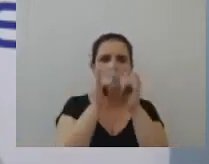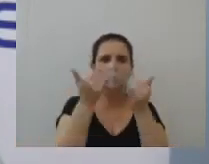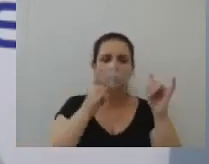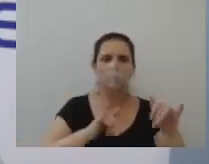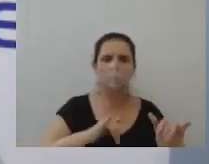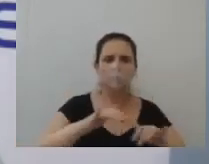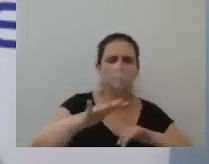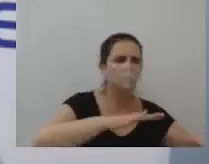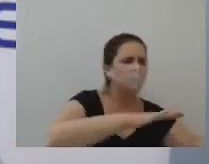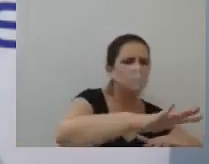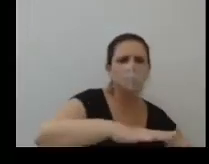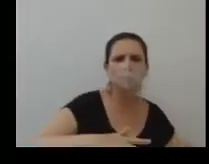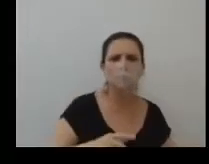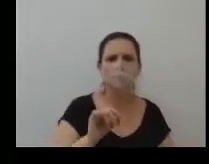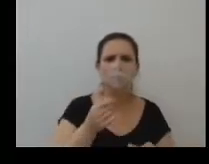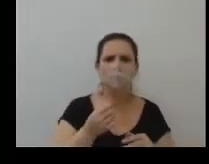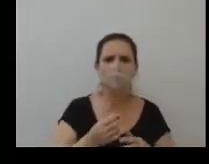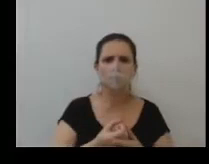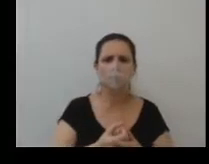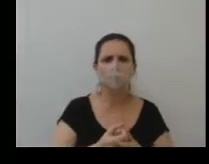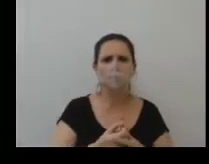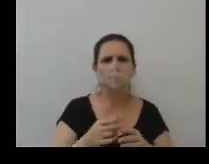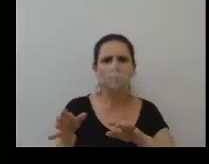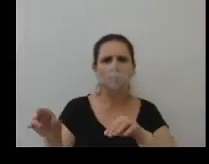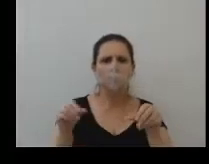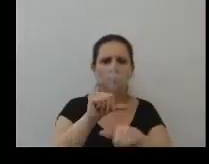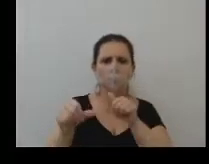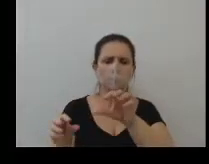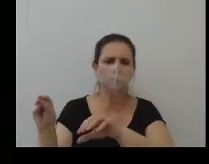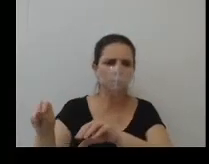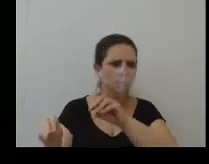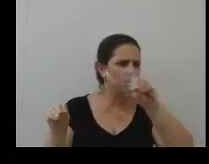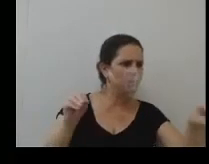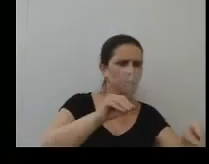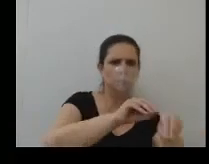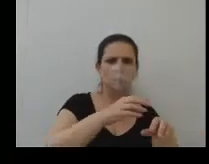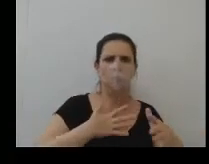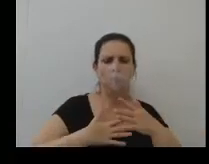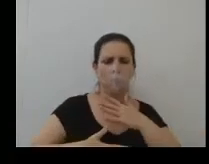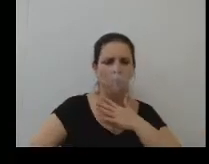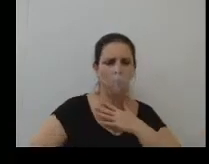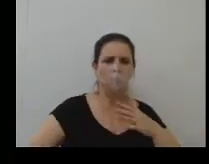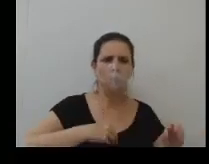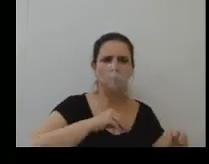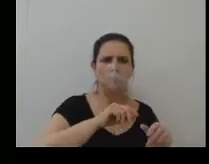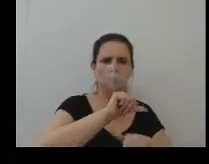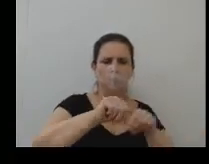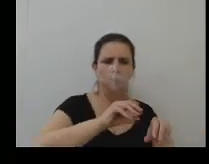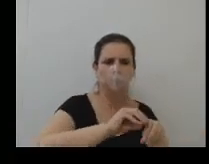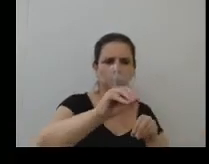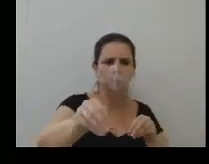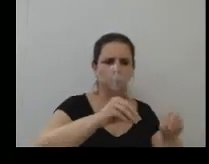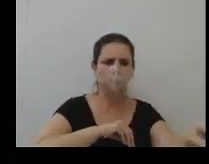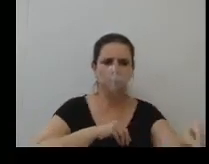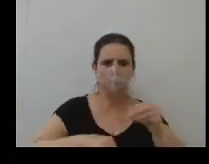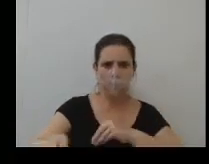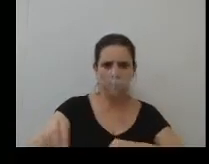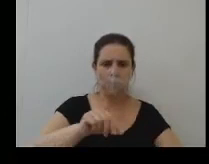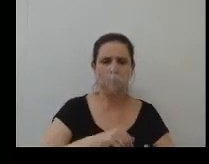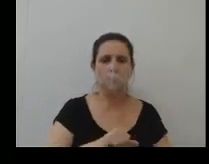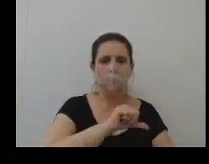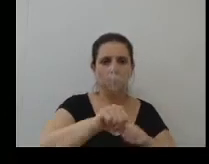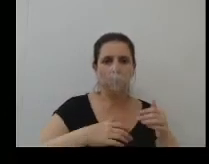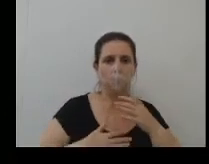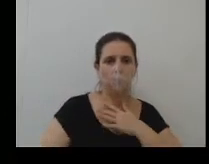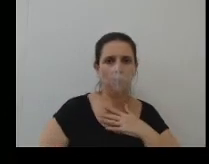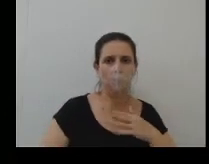diria que é a energia que flui de um sistema para o outro. Ou de um corpo para o outro. Quando existe uma diferença de